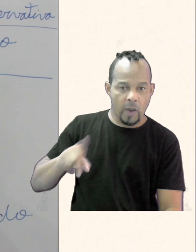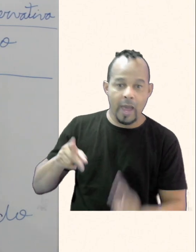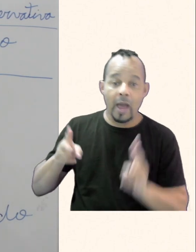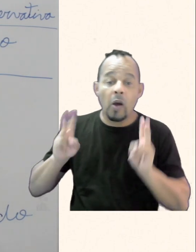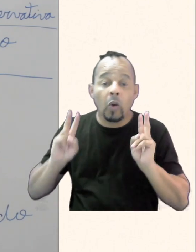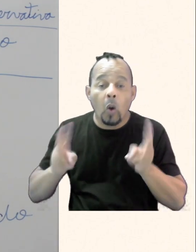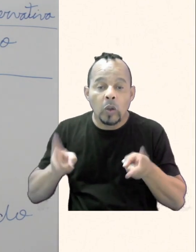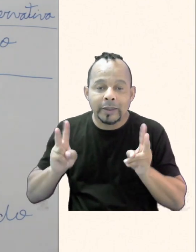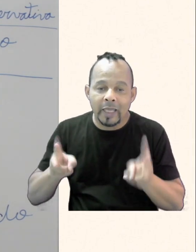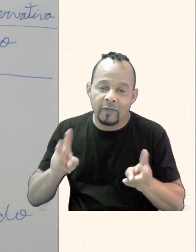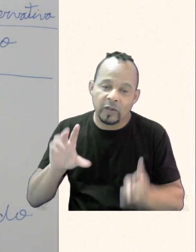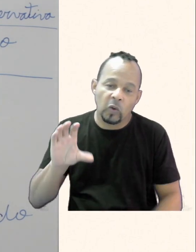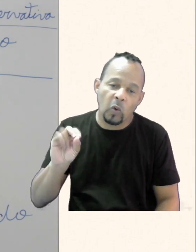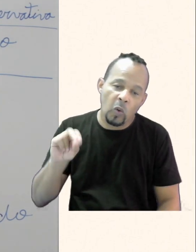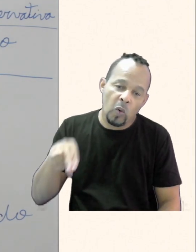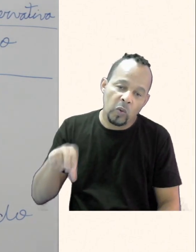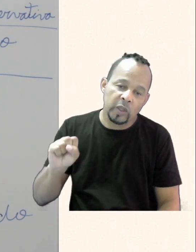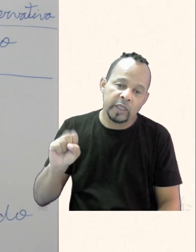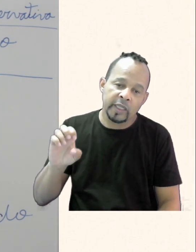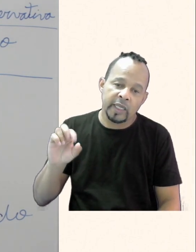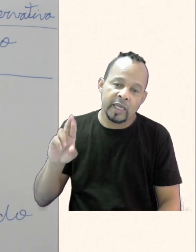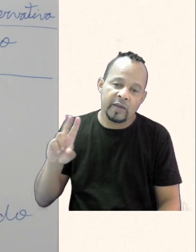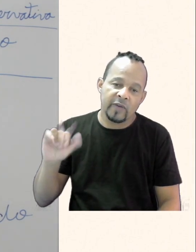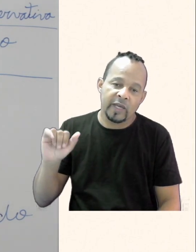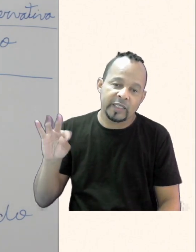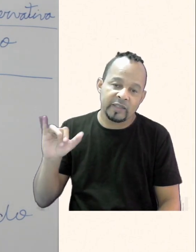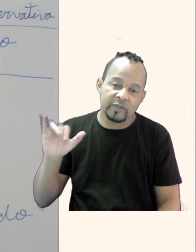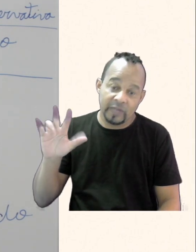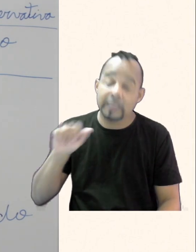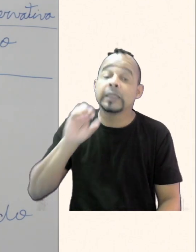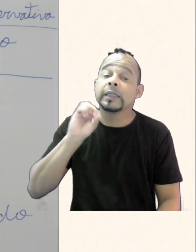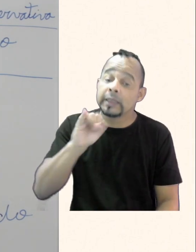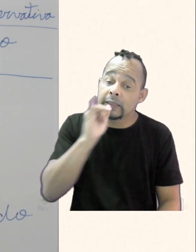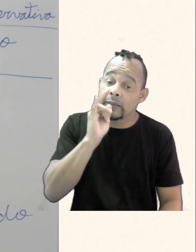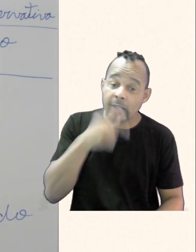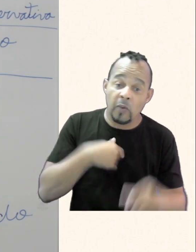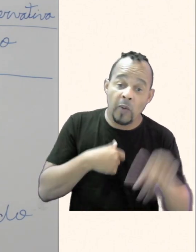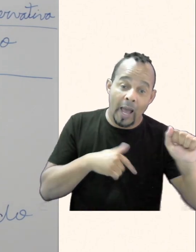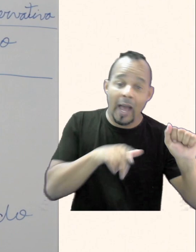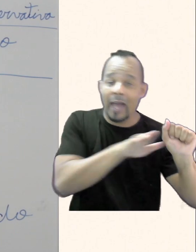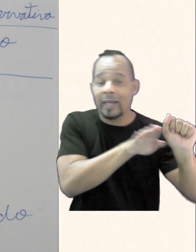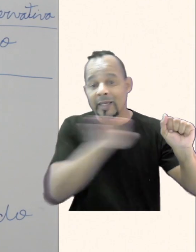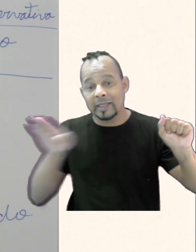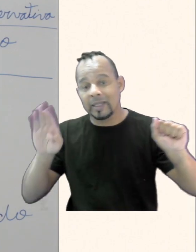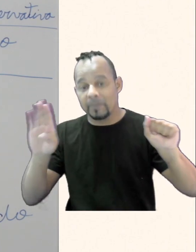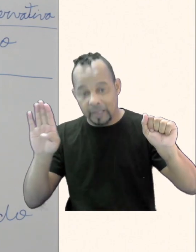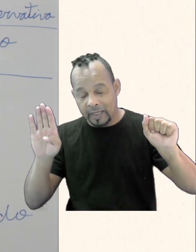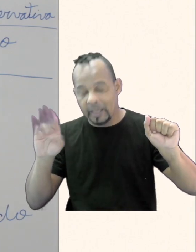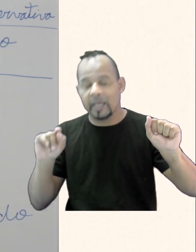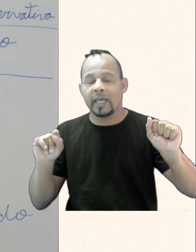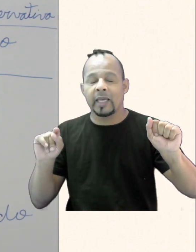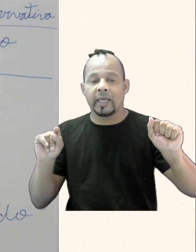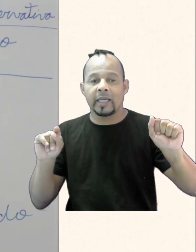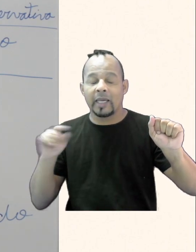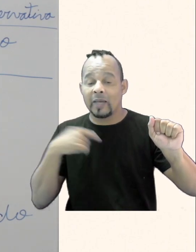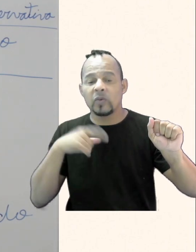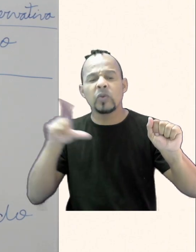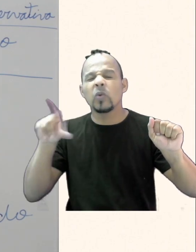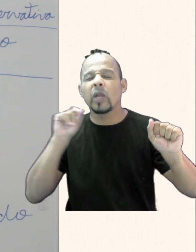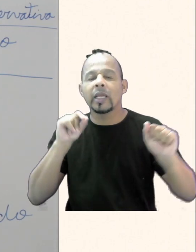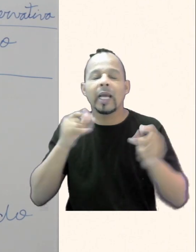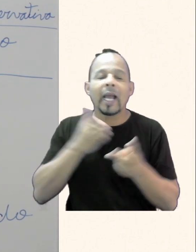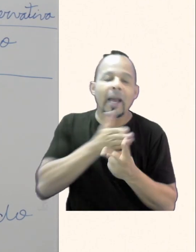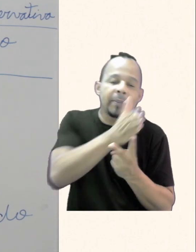Quando, para ir de A até B, nós escolhemos dois caminhos diferentes e obtemos